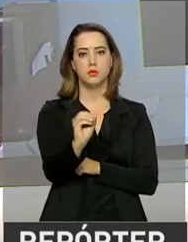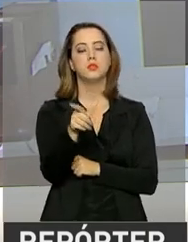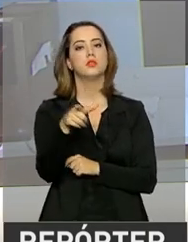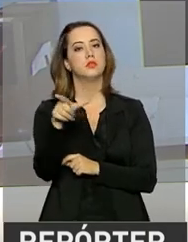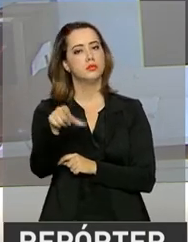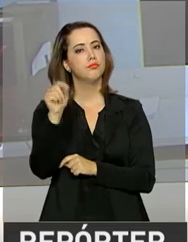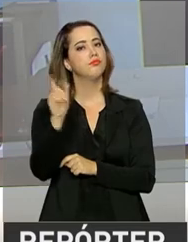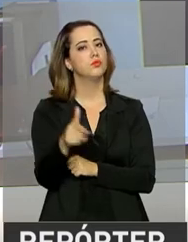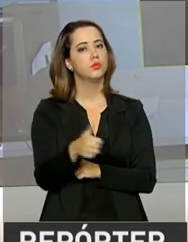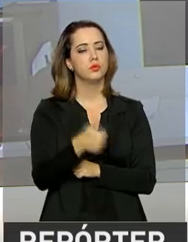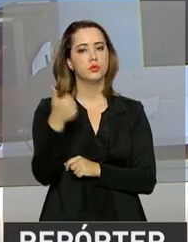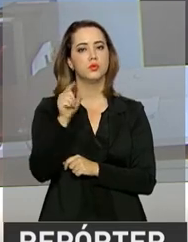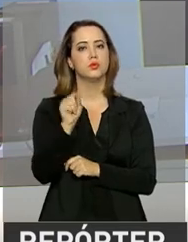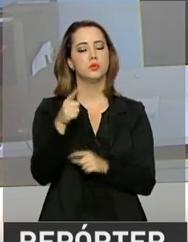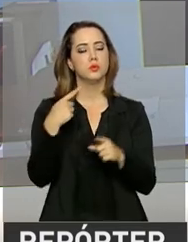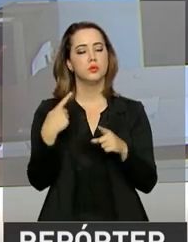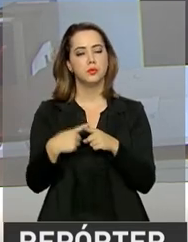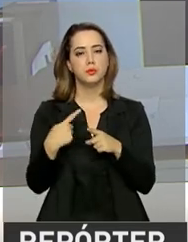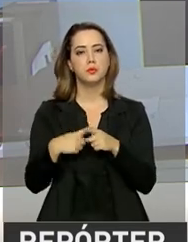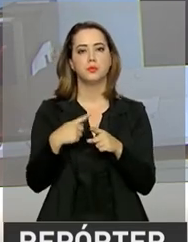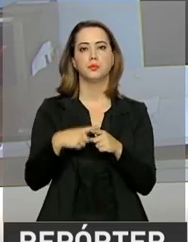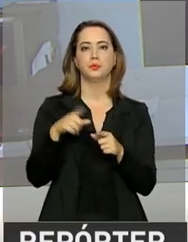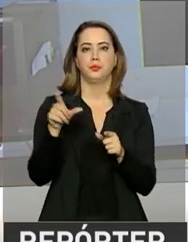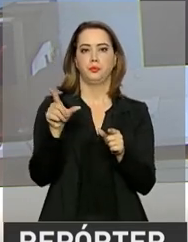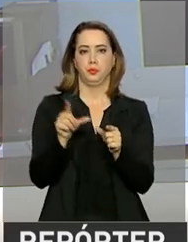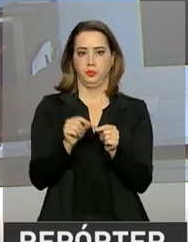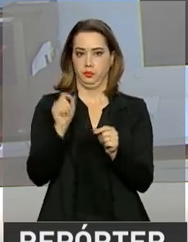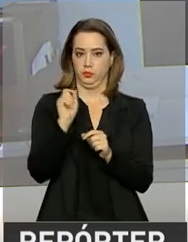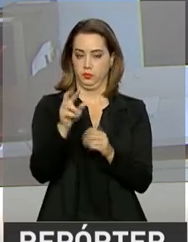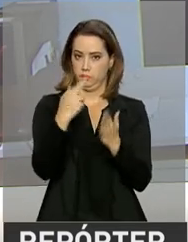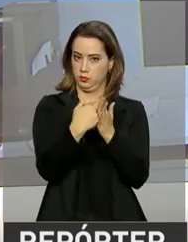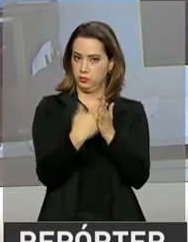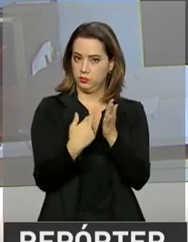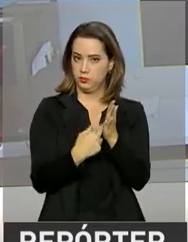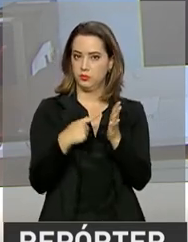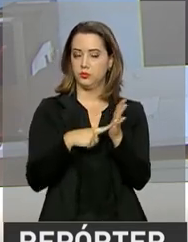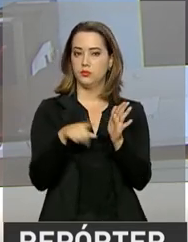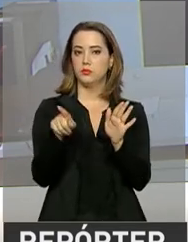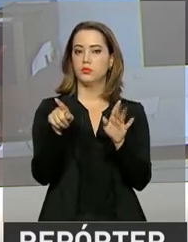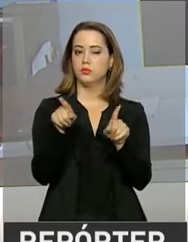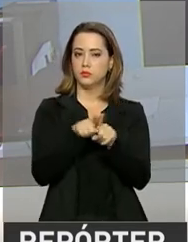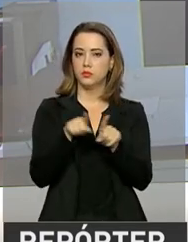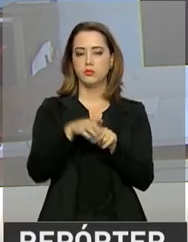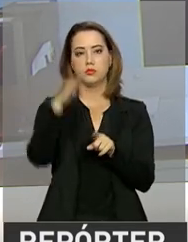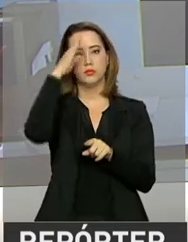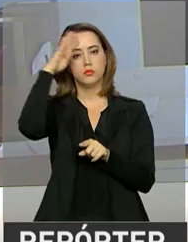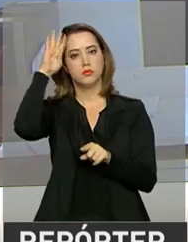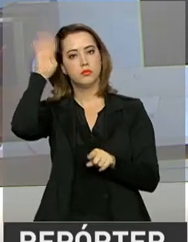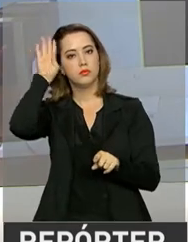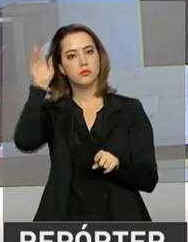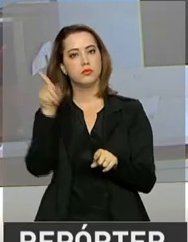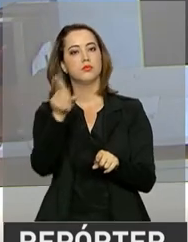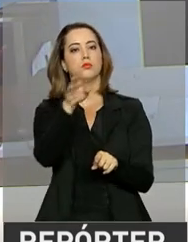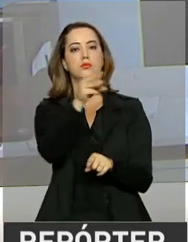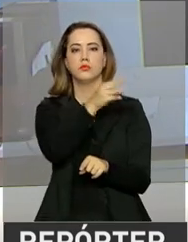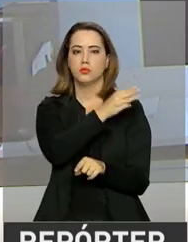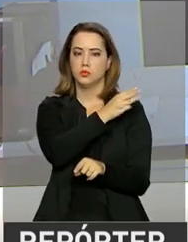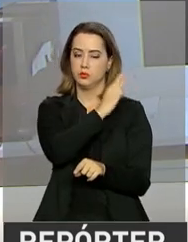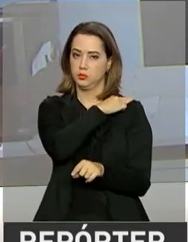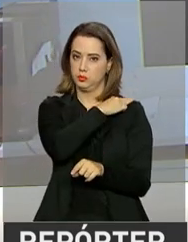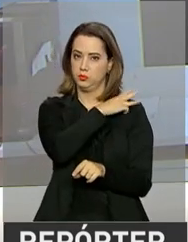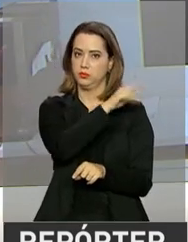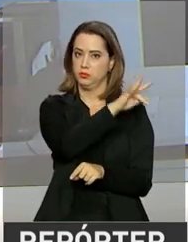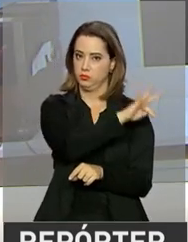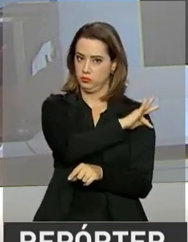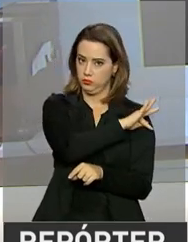sobre a admissão de Estagiários as regras se referem a vagas de nível superior de ensino médio de educação profissional e